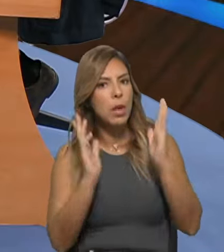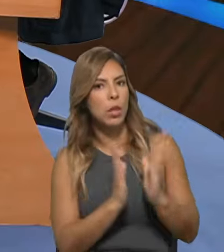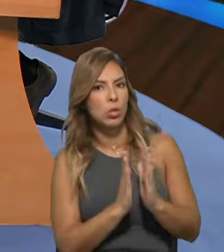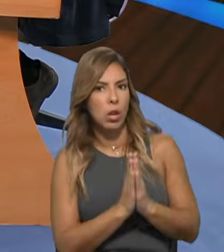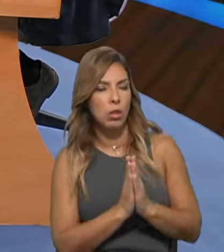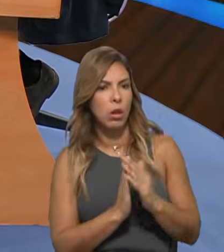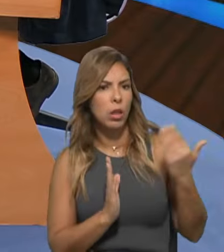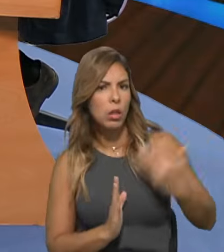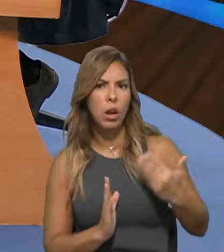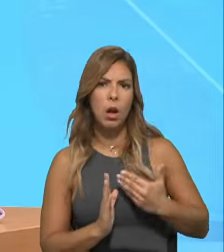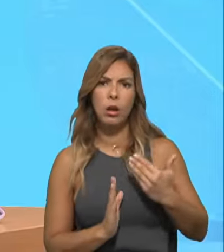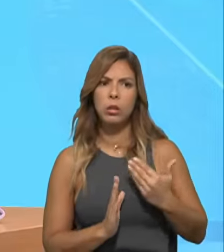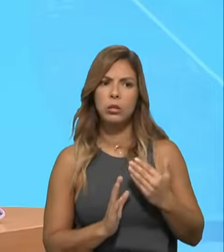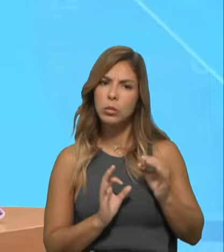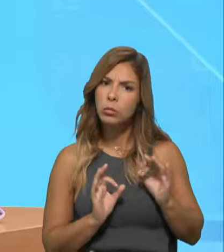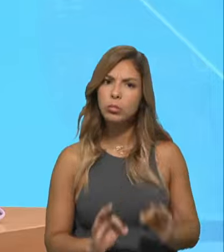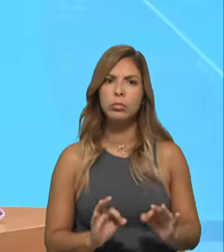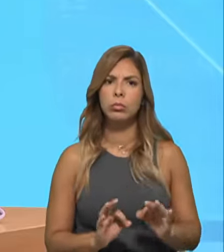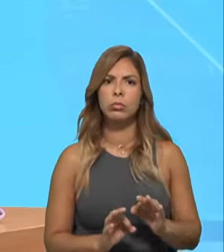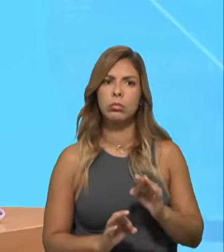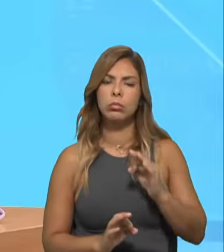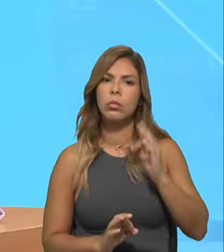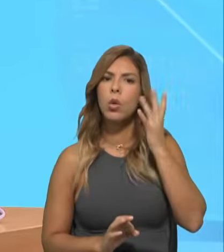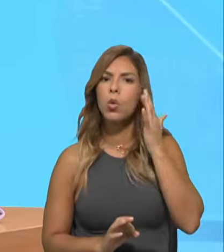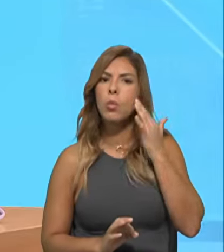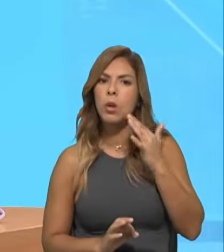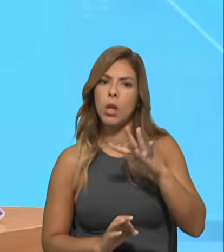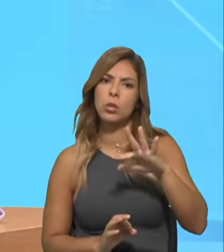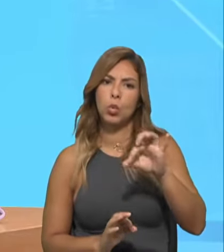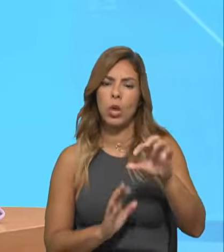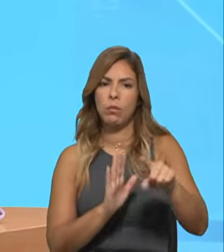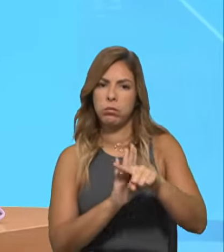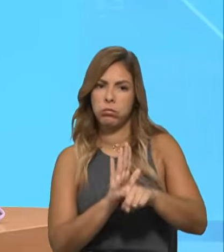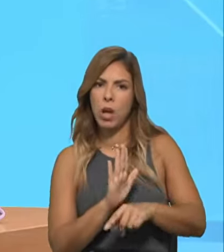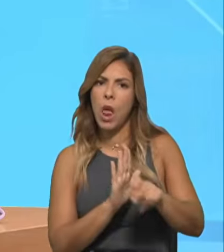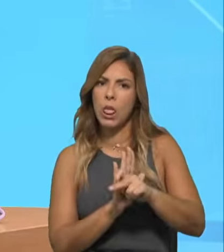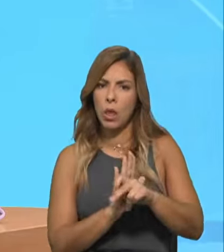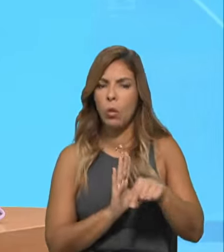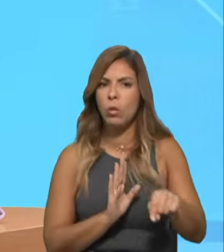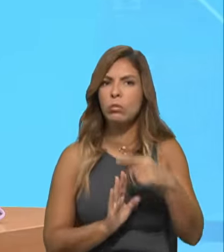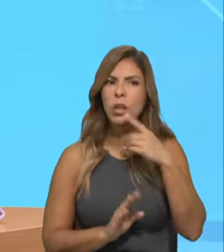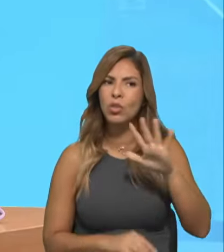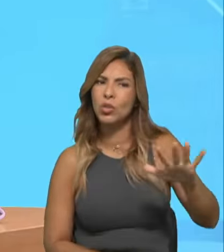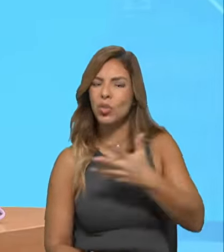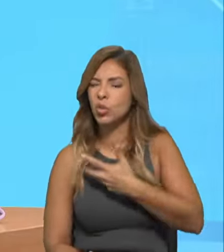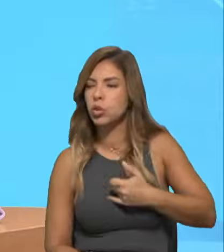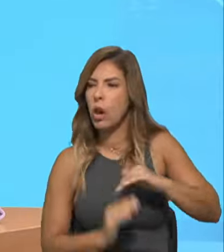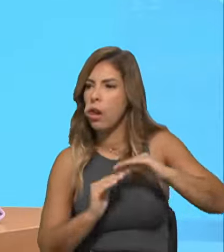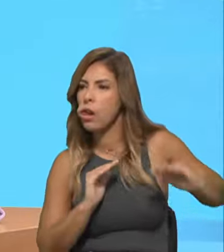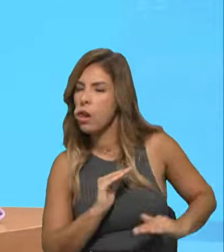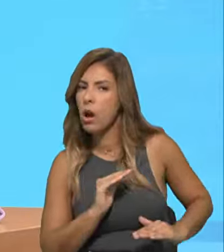direito fundamental da humanidade, o artigo 18º que o descreve, parece ficar para um segundo plano, como se a